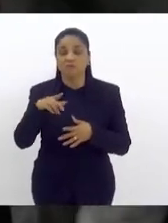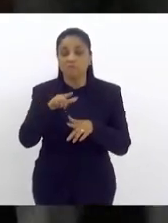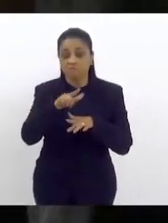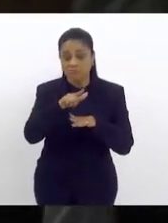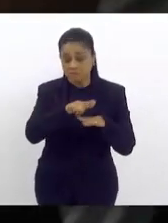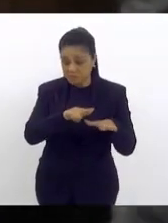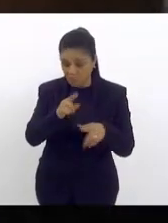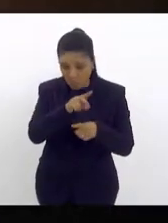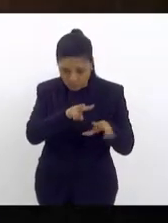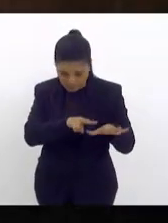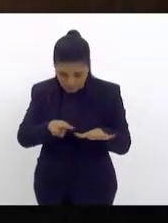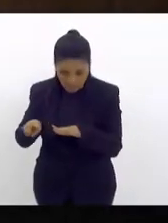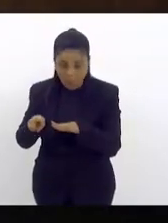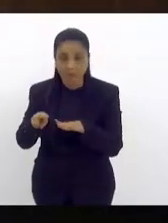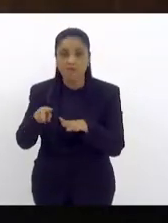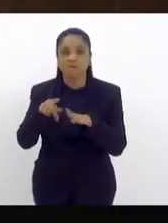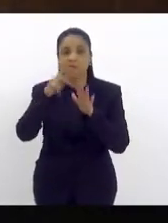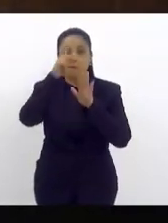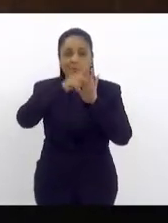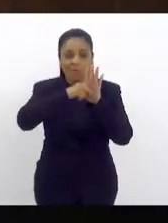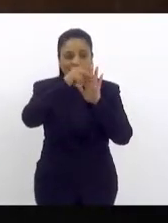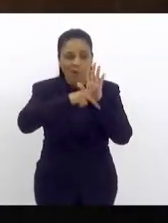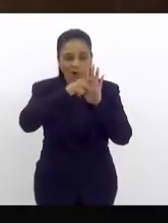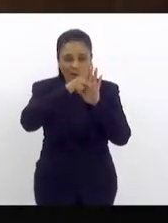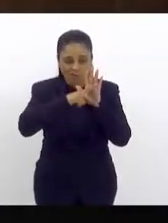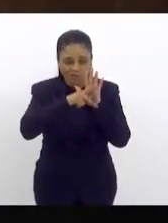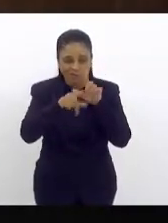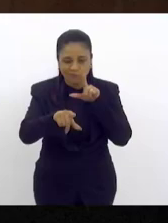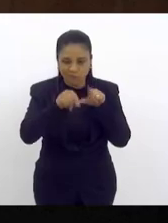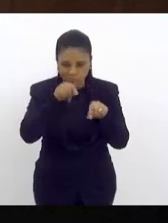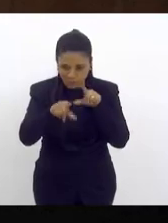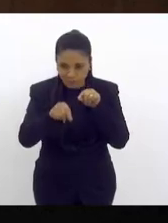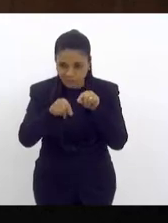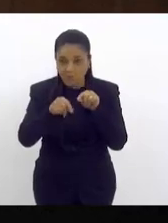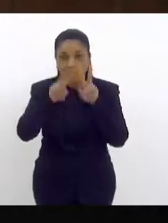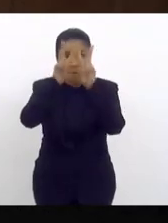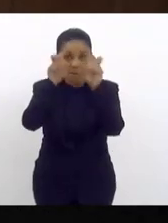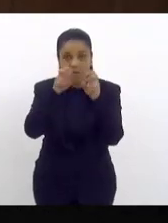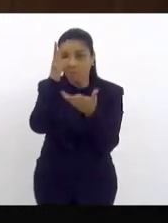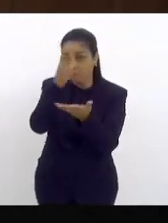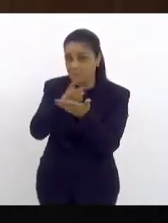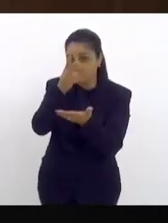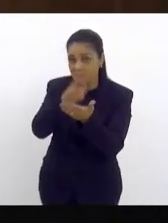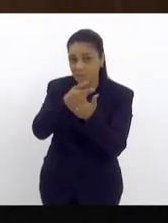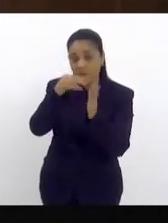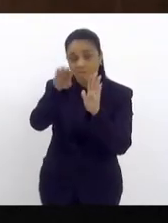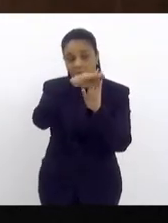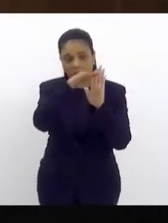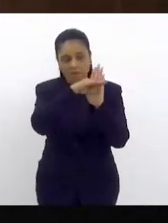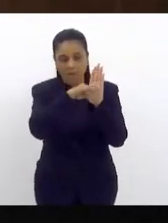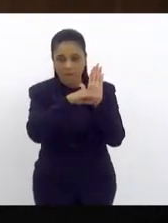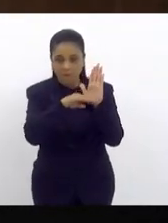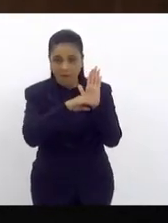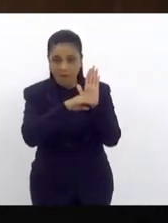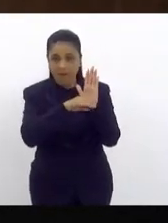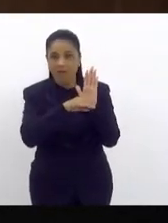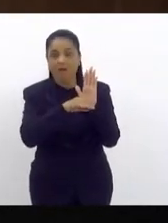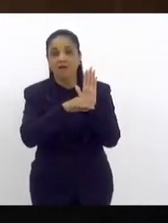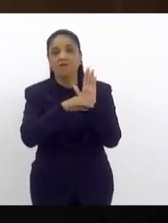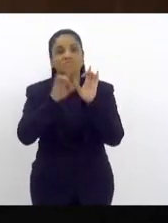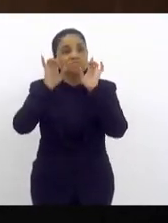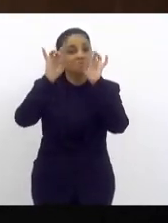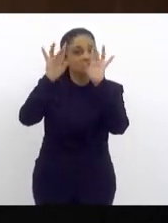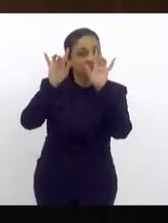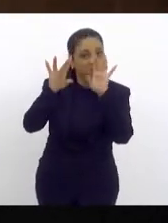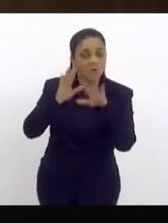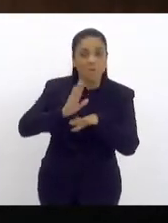de projetos relacionados a esse colocar em pautas nossos projetos que são especialmente para esse